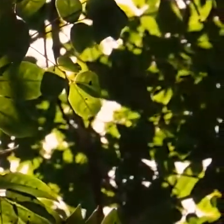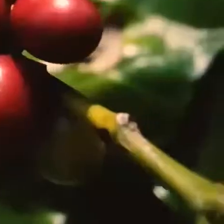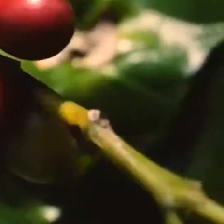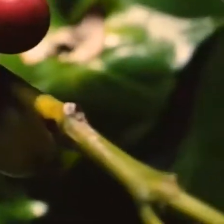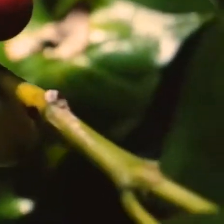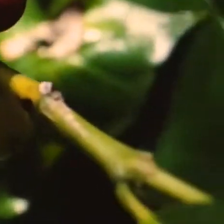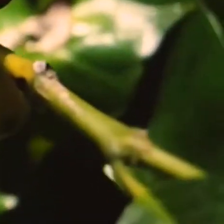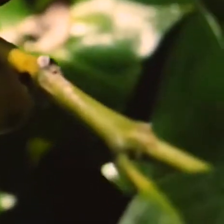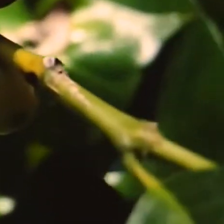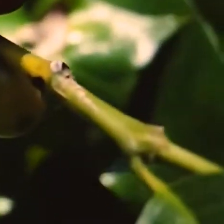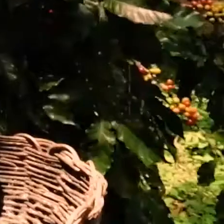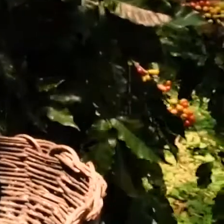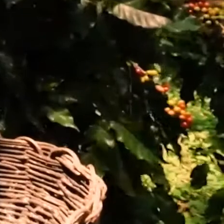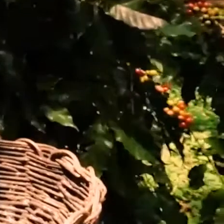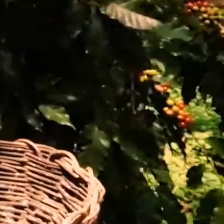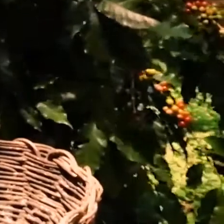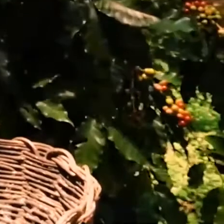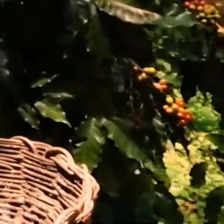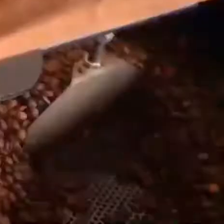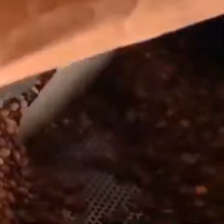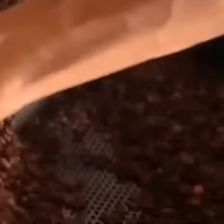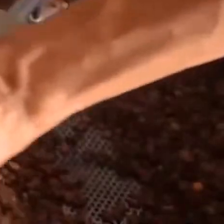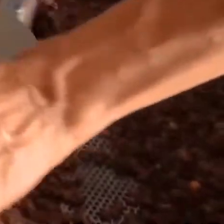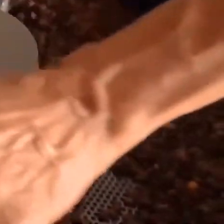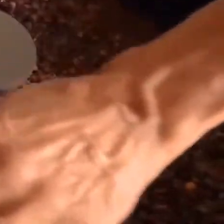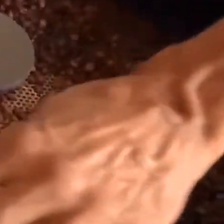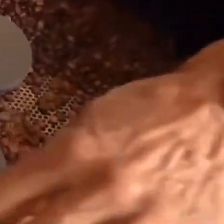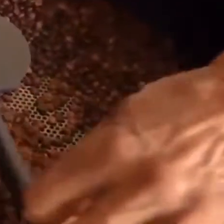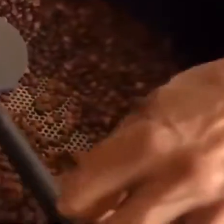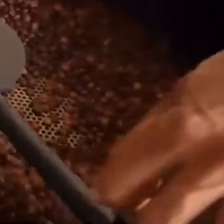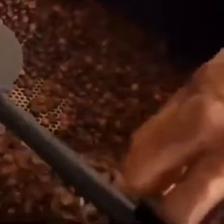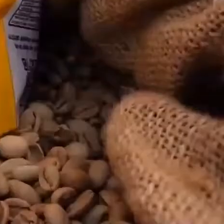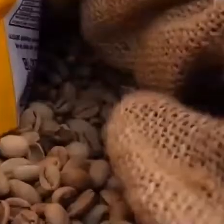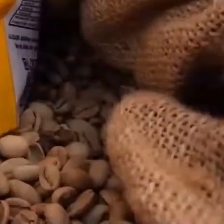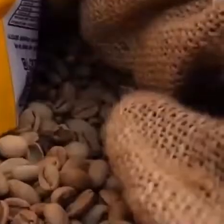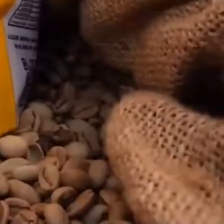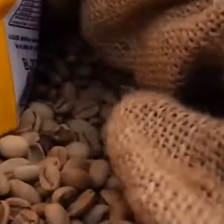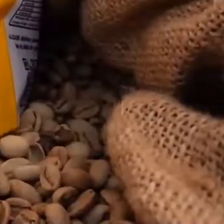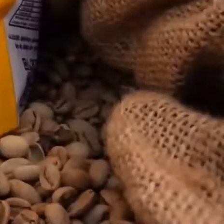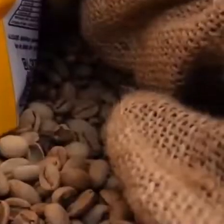Oferecimento Café Terral Ecológico, pernambucano por natureza.